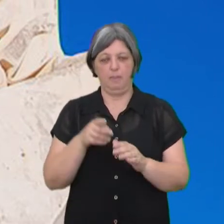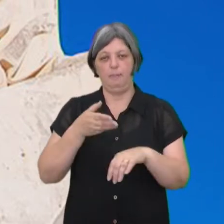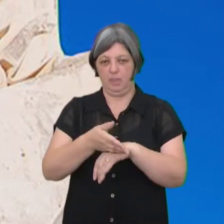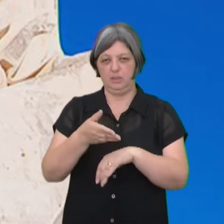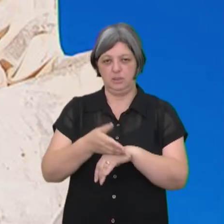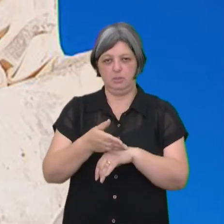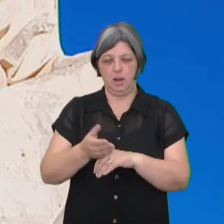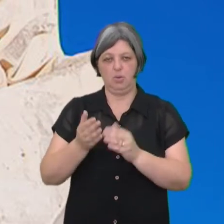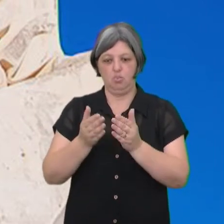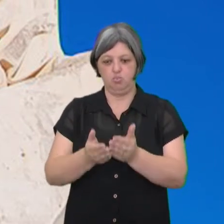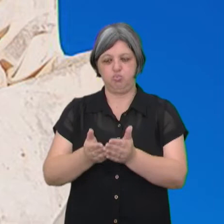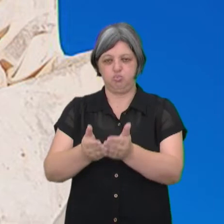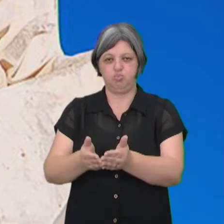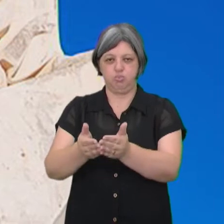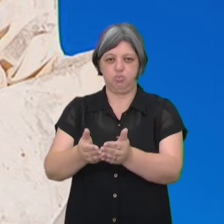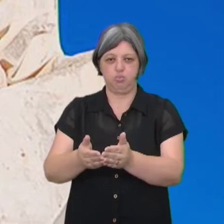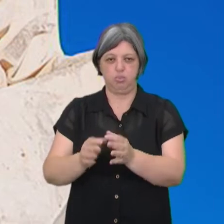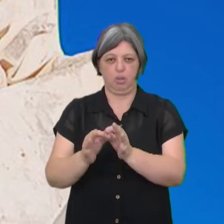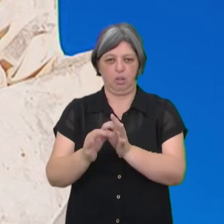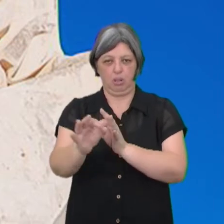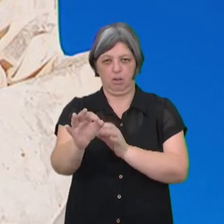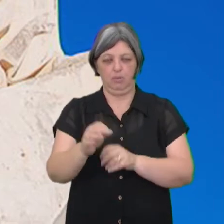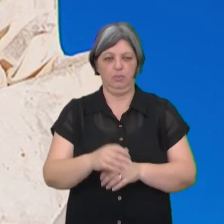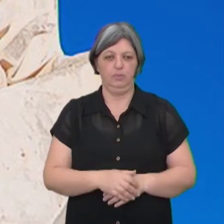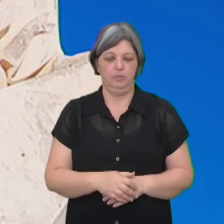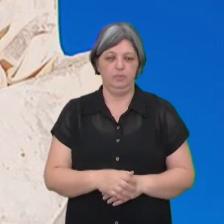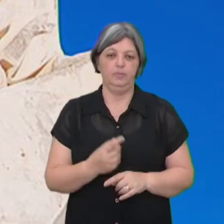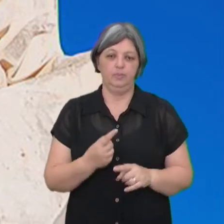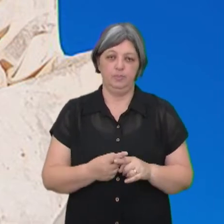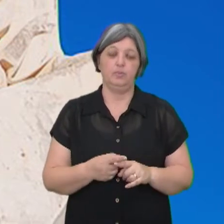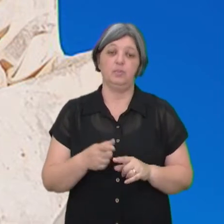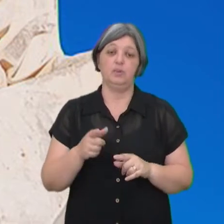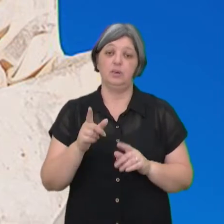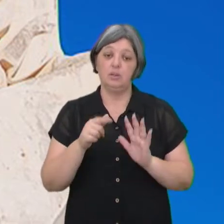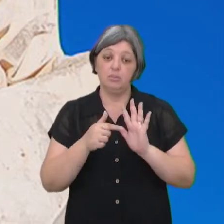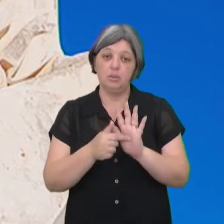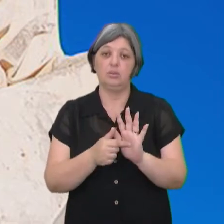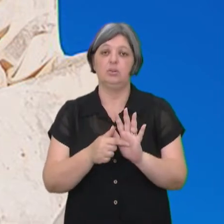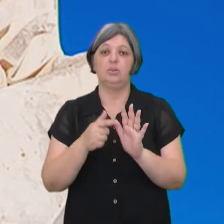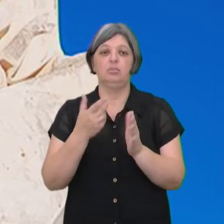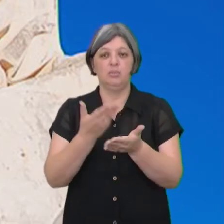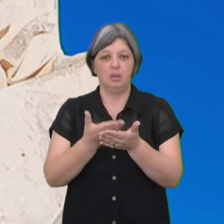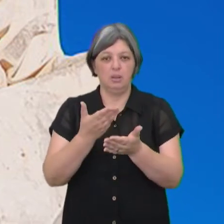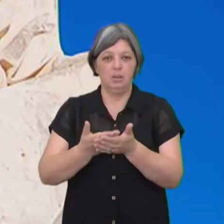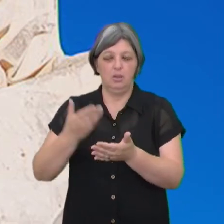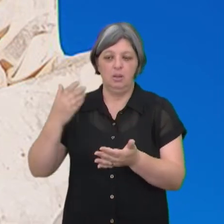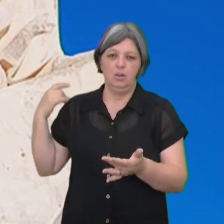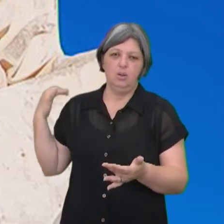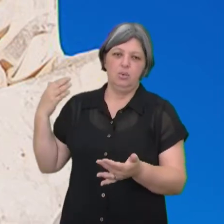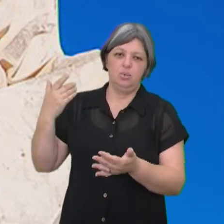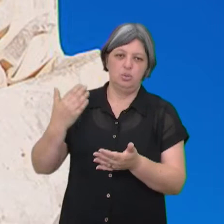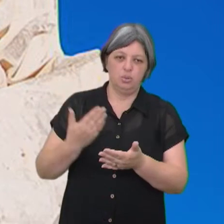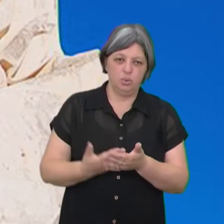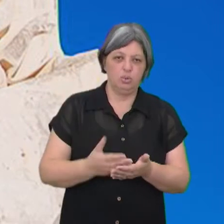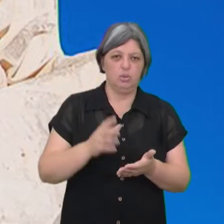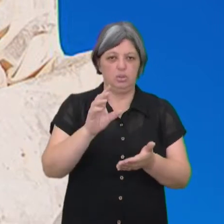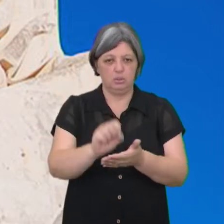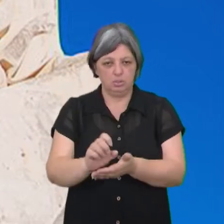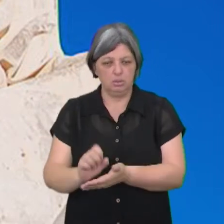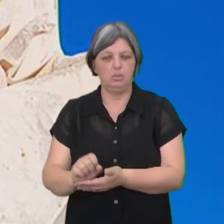né? Então a gente, até para ilustrar bem, porque tudo que a gente viu nessas aulas da atividade 3, de